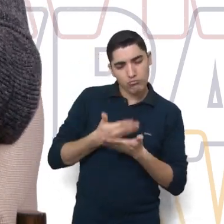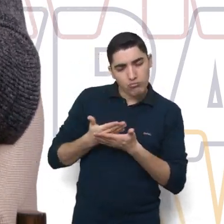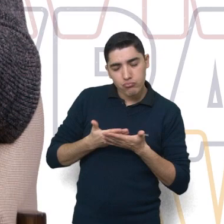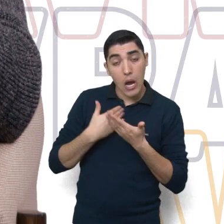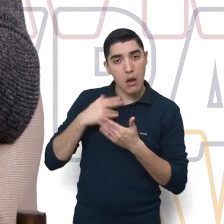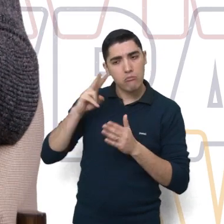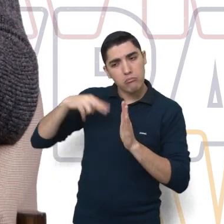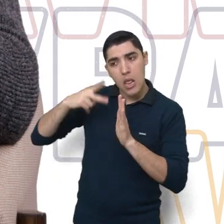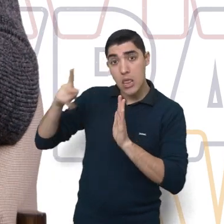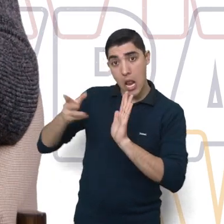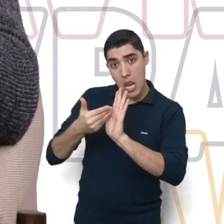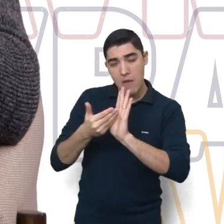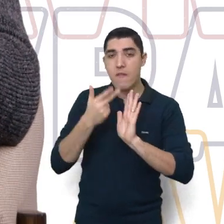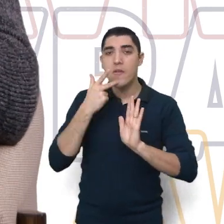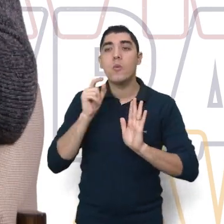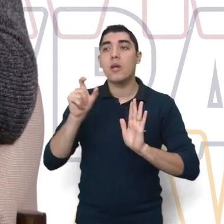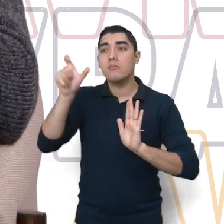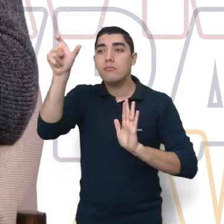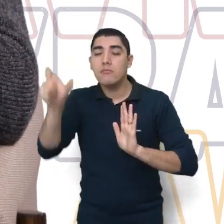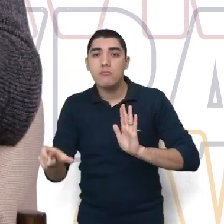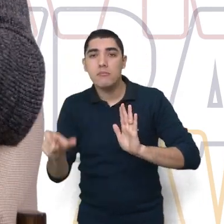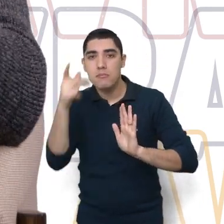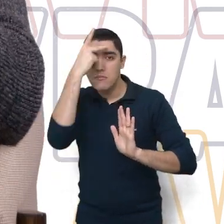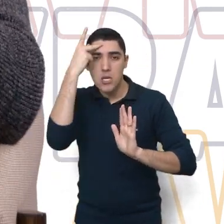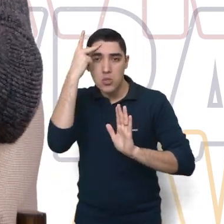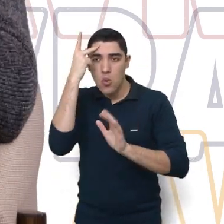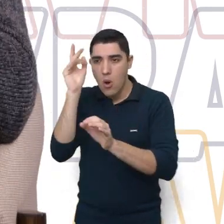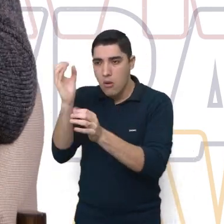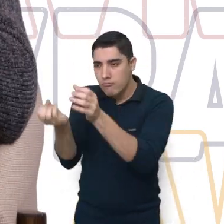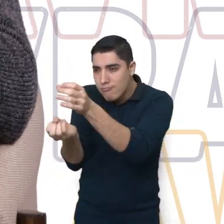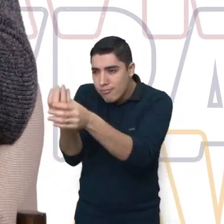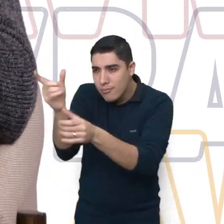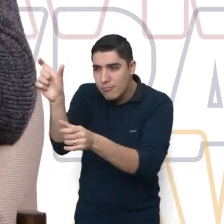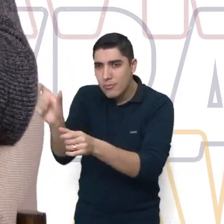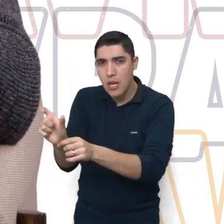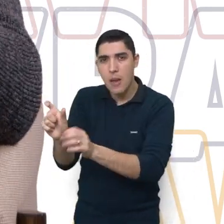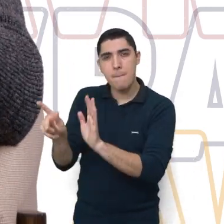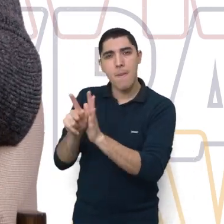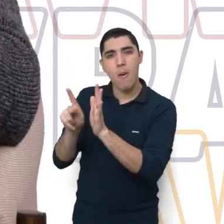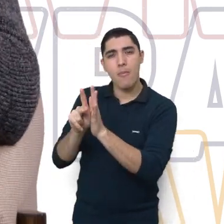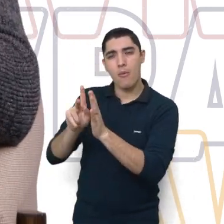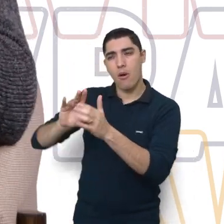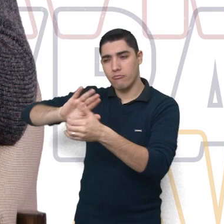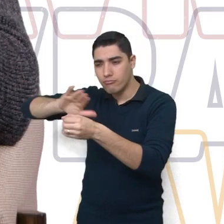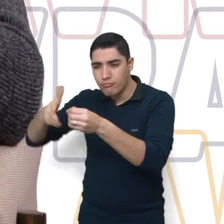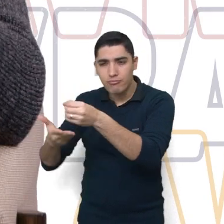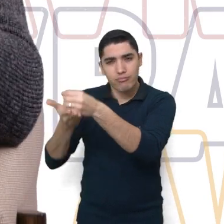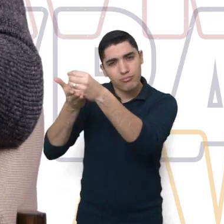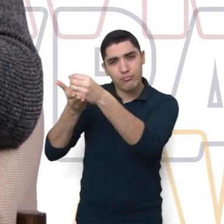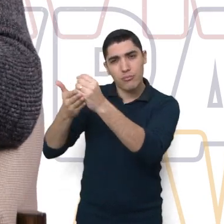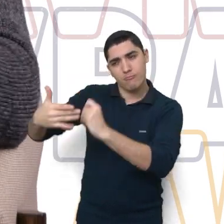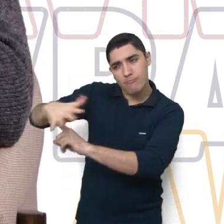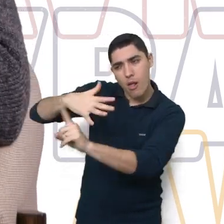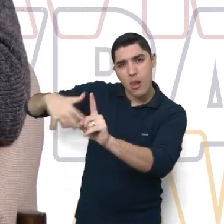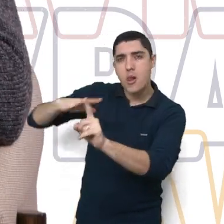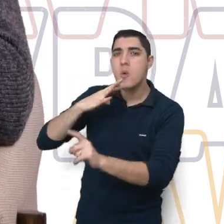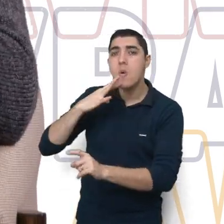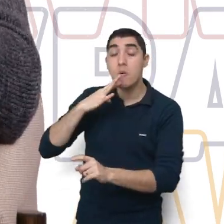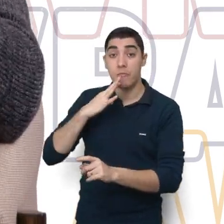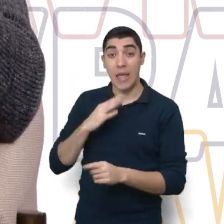de afirmação do sujeito Ecológico e é uma dimensão subjetiva né E que ela vai tratar das questões